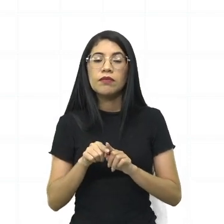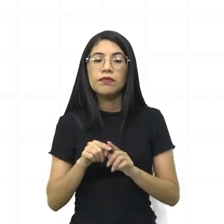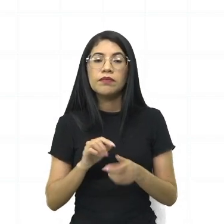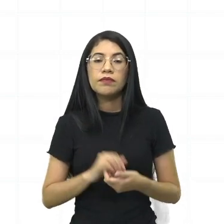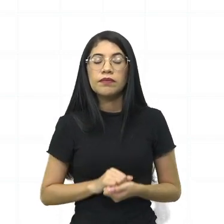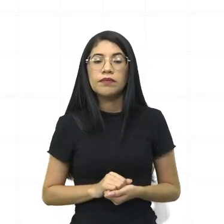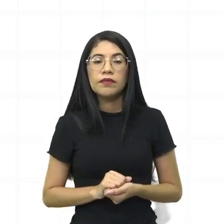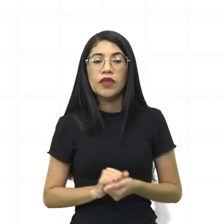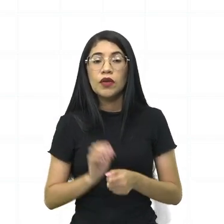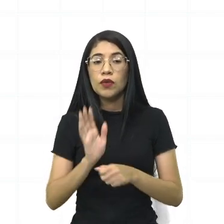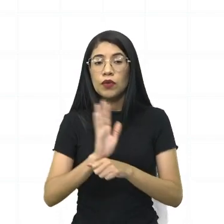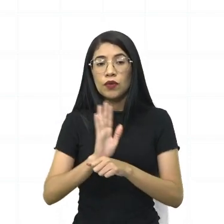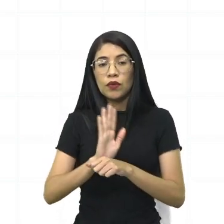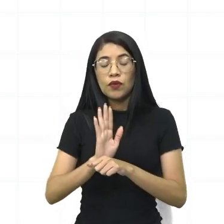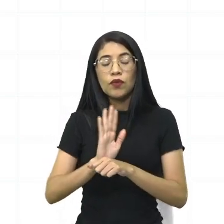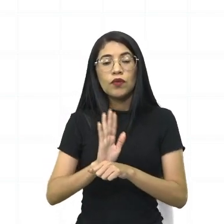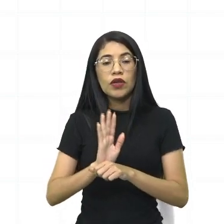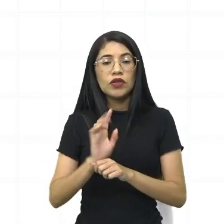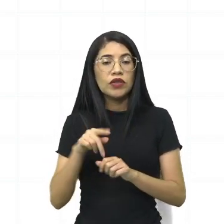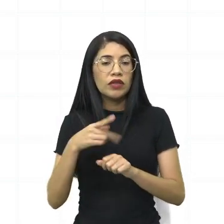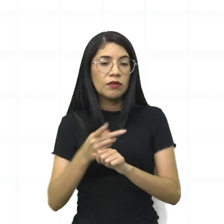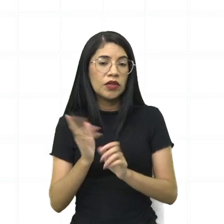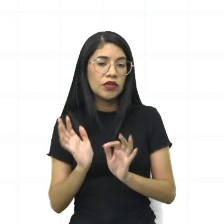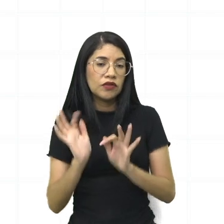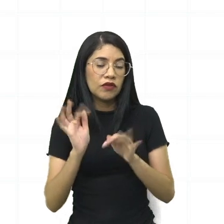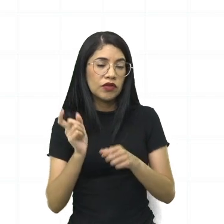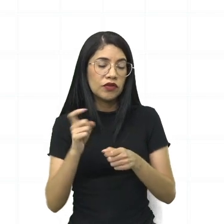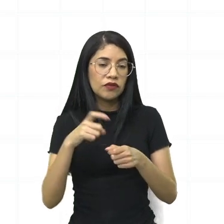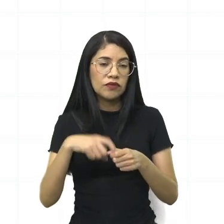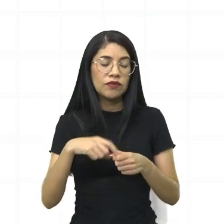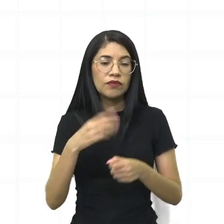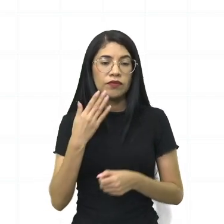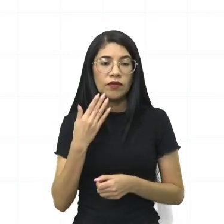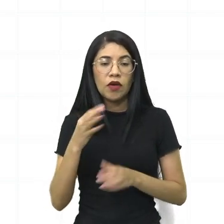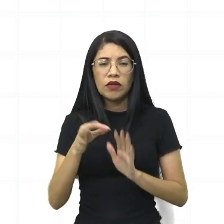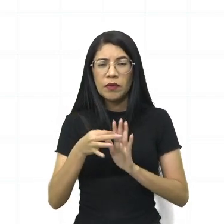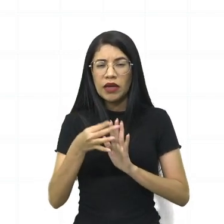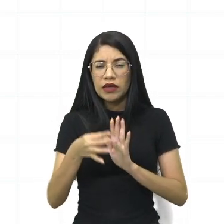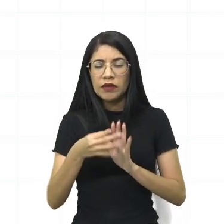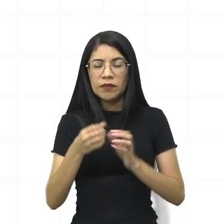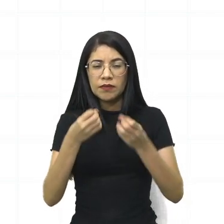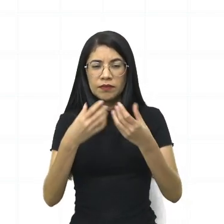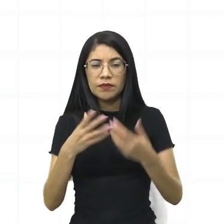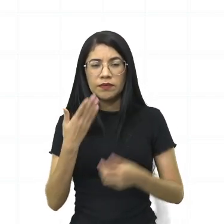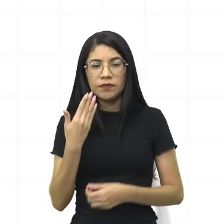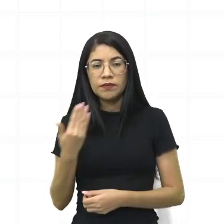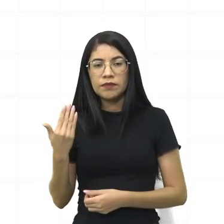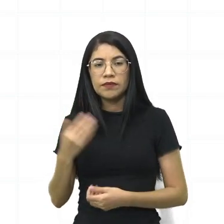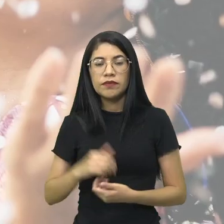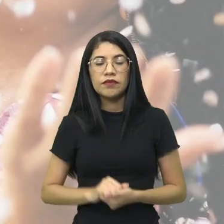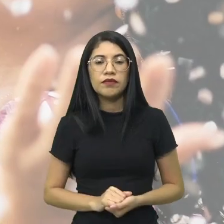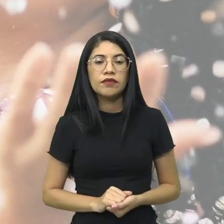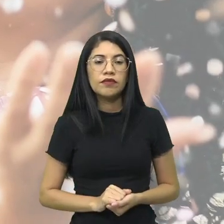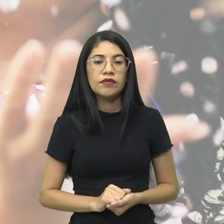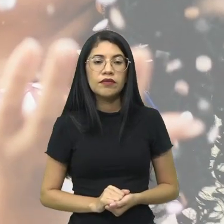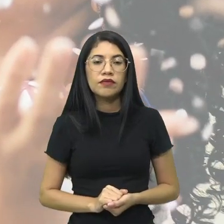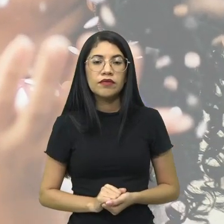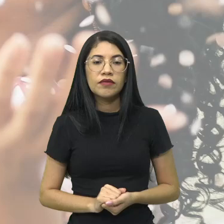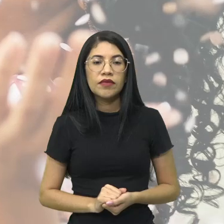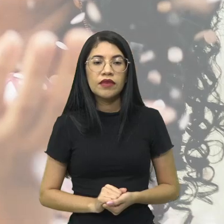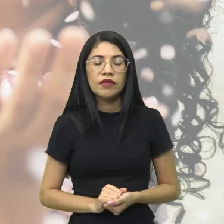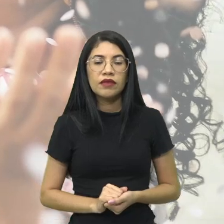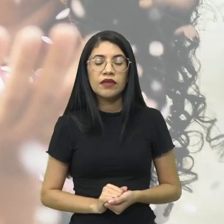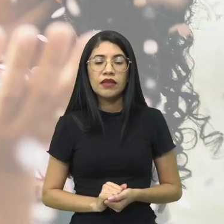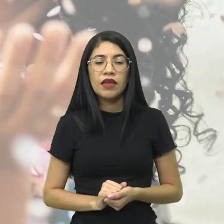no formato de vídeo, e aí daqui a pouquinho a gente comenta melhor sobre essa resenha. Vamos lá. Uma bica